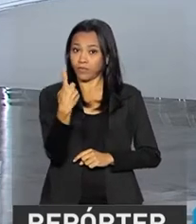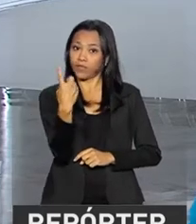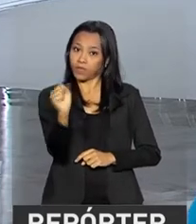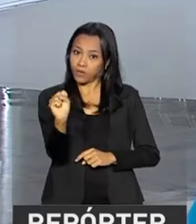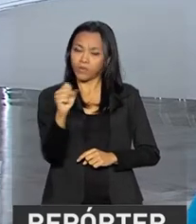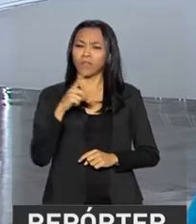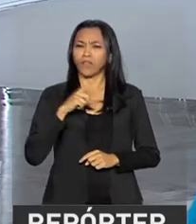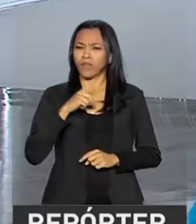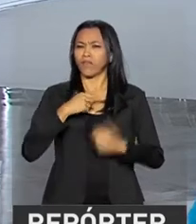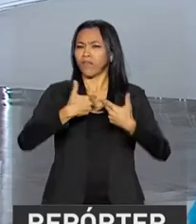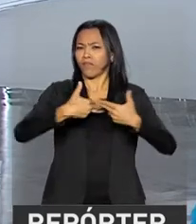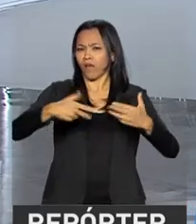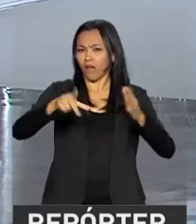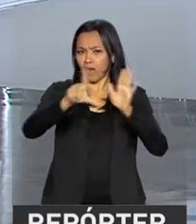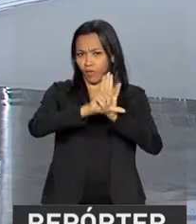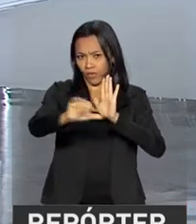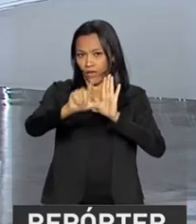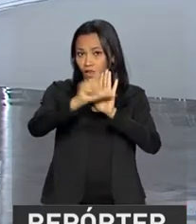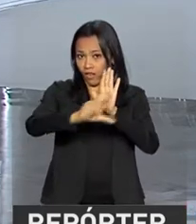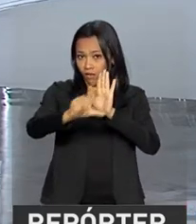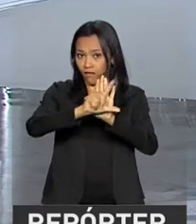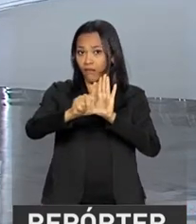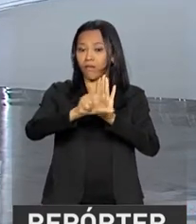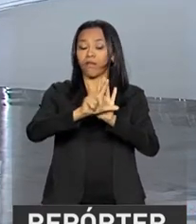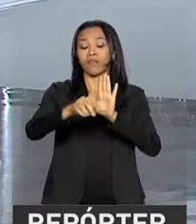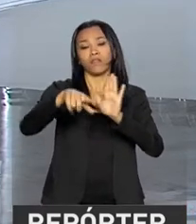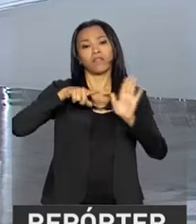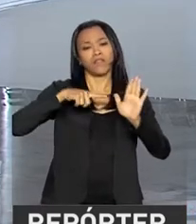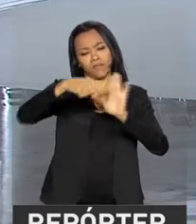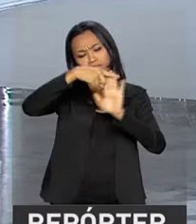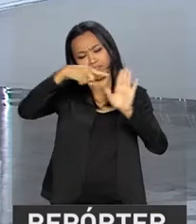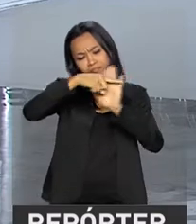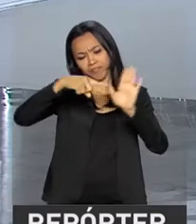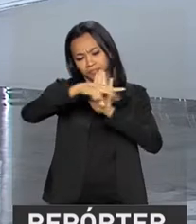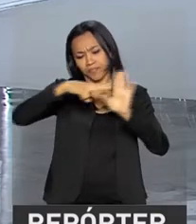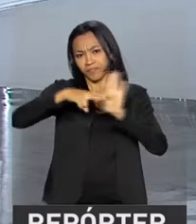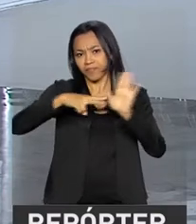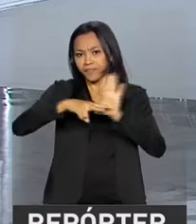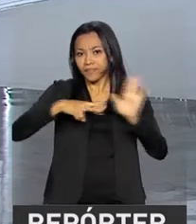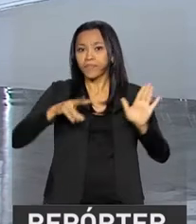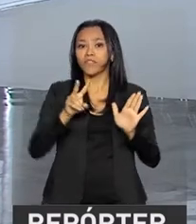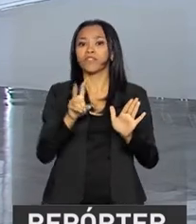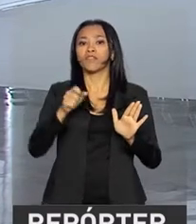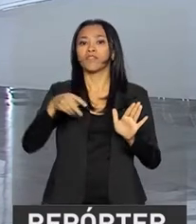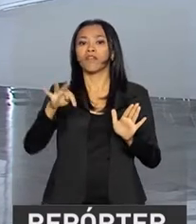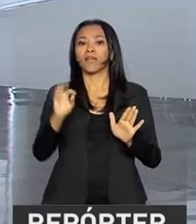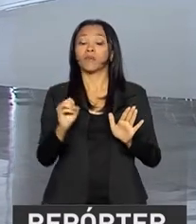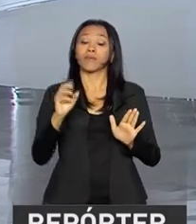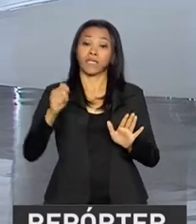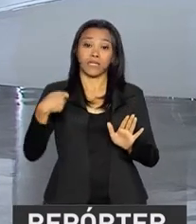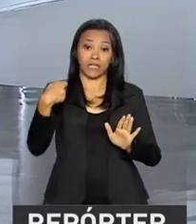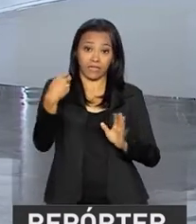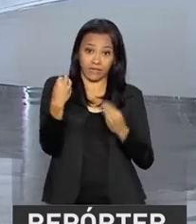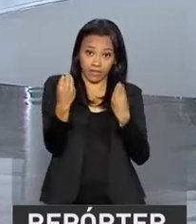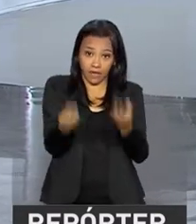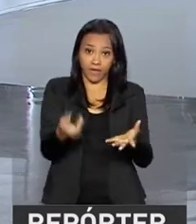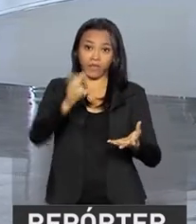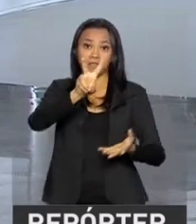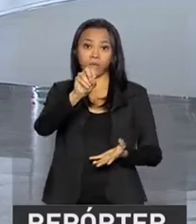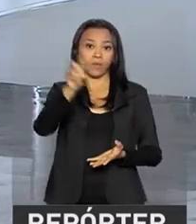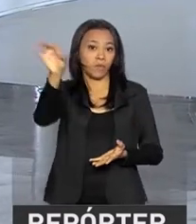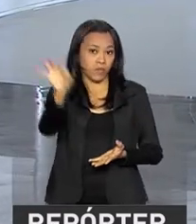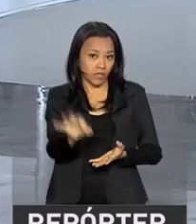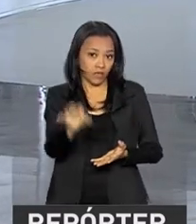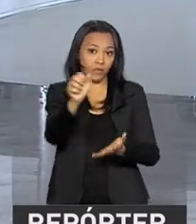pelo presidente e um deles é o que dava desconto de 100% nas multas e nos encargos